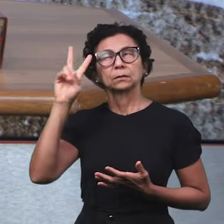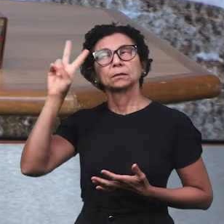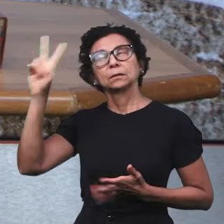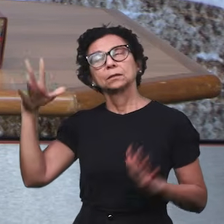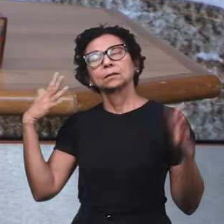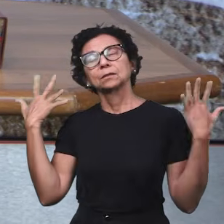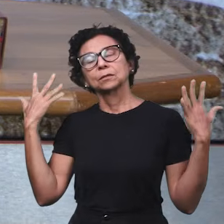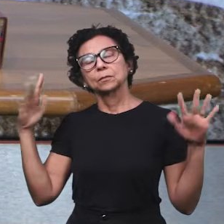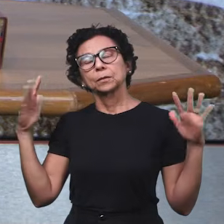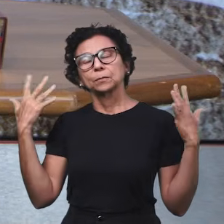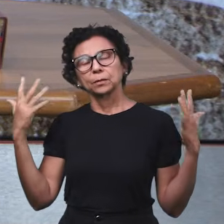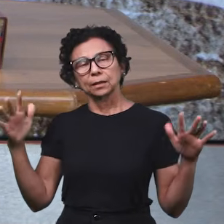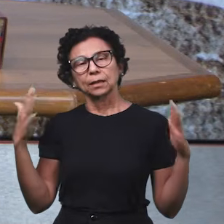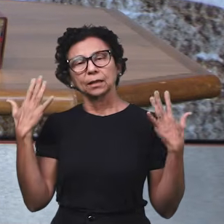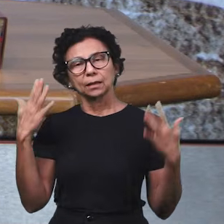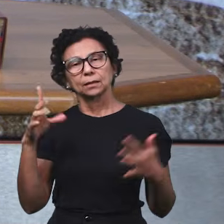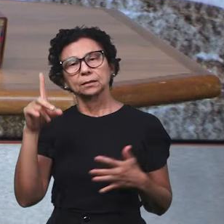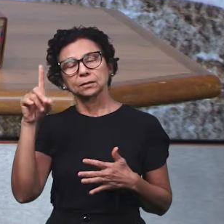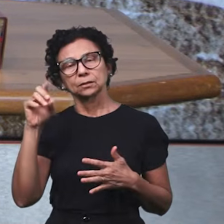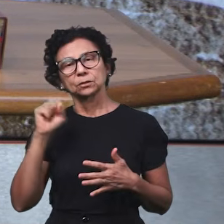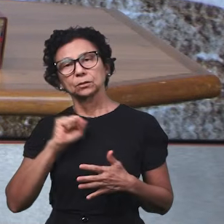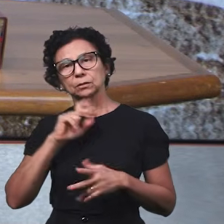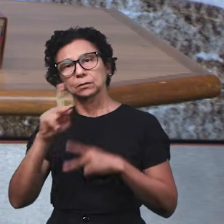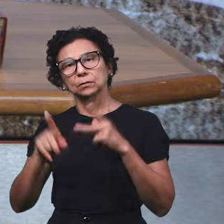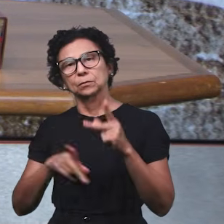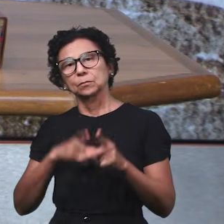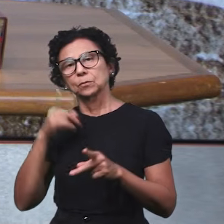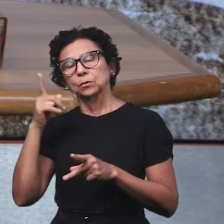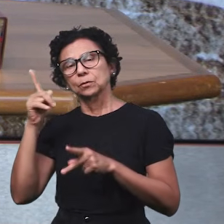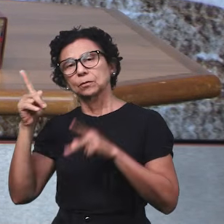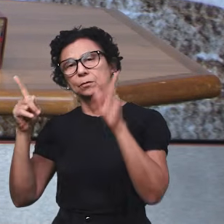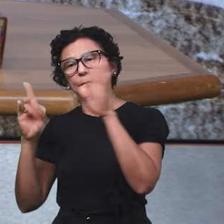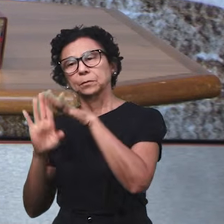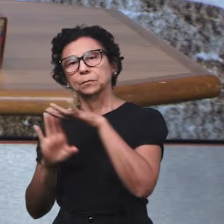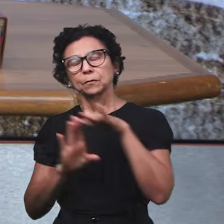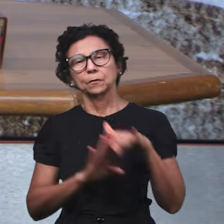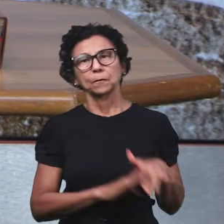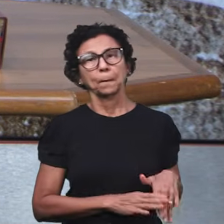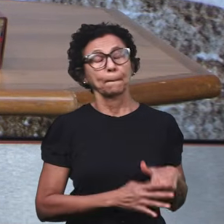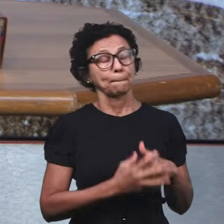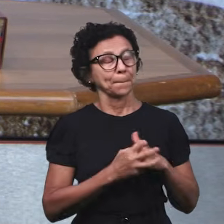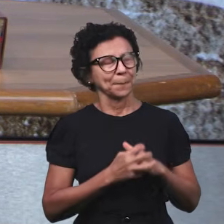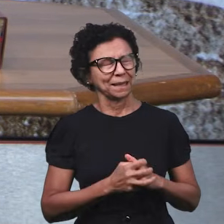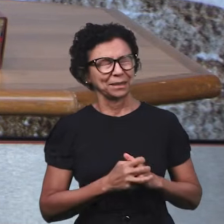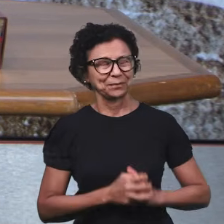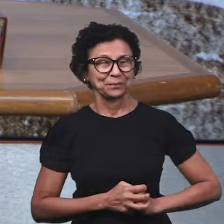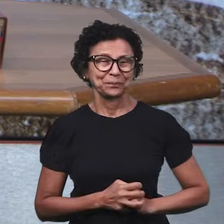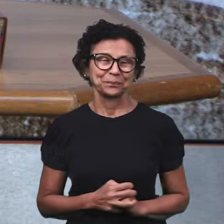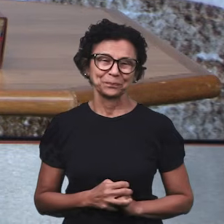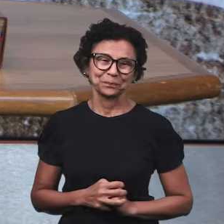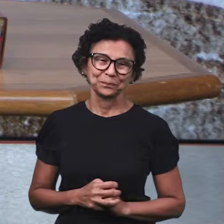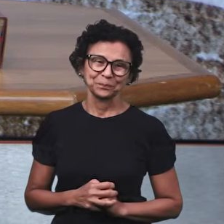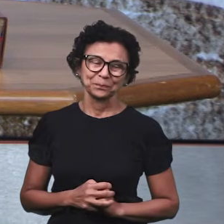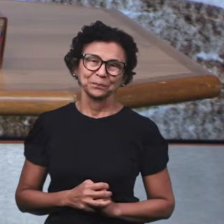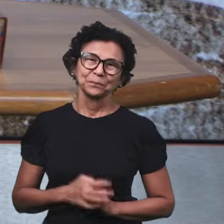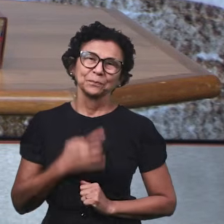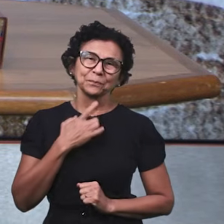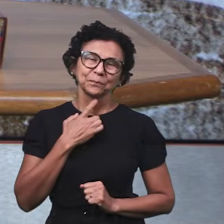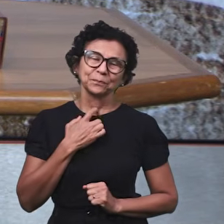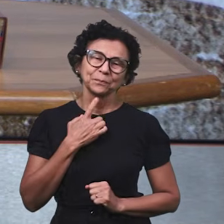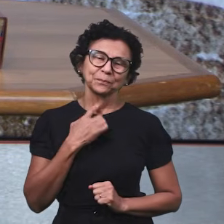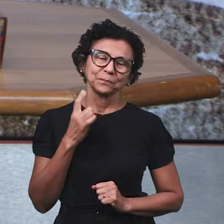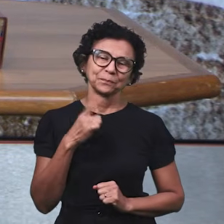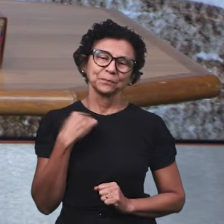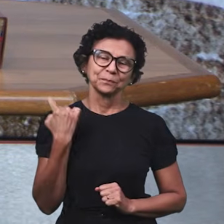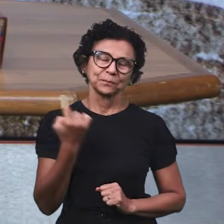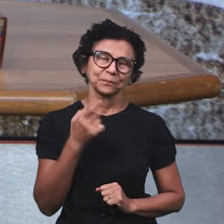grande livramento que o Senhor deu ao seu povo. Amém? Encerramos o nosso episódio por hoje, desejando a